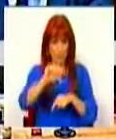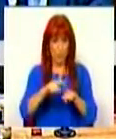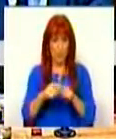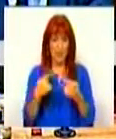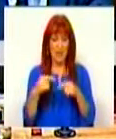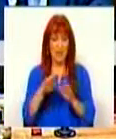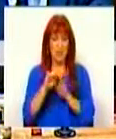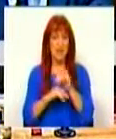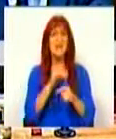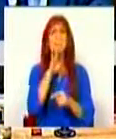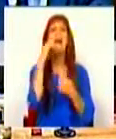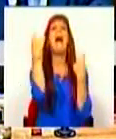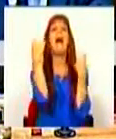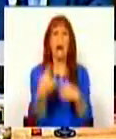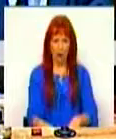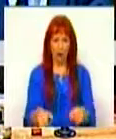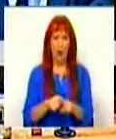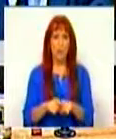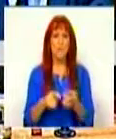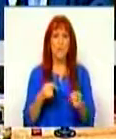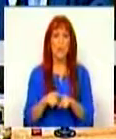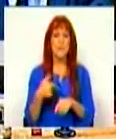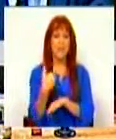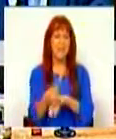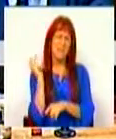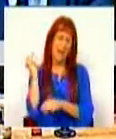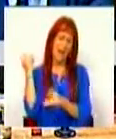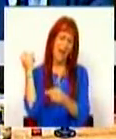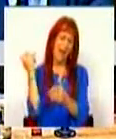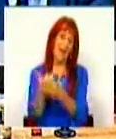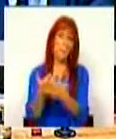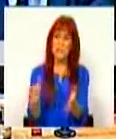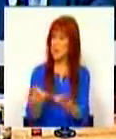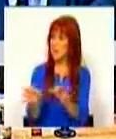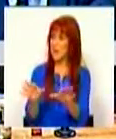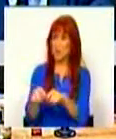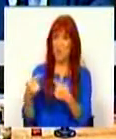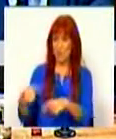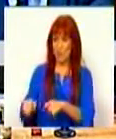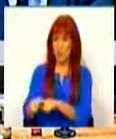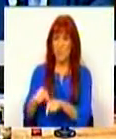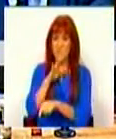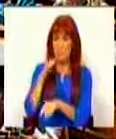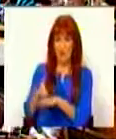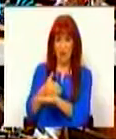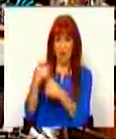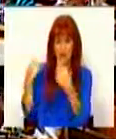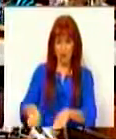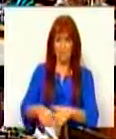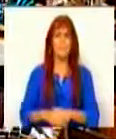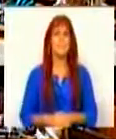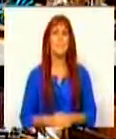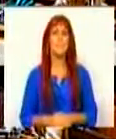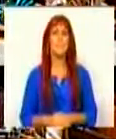haver um programa de ferrovia quando cobra um atraso de décadas em que o Estado desinvestiu na ferrovia.